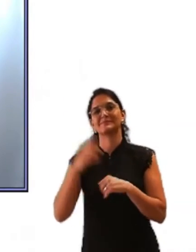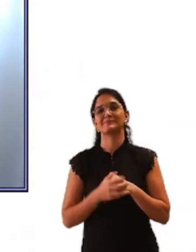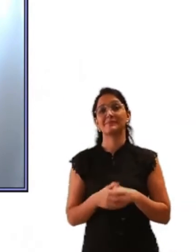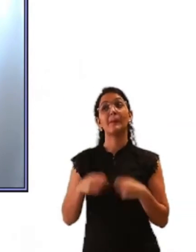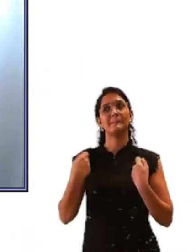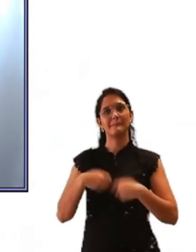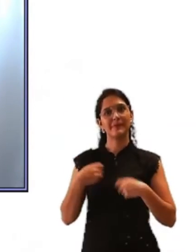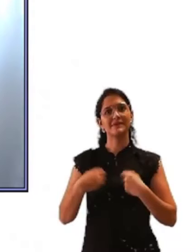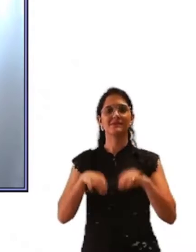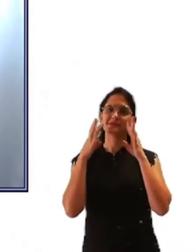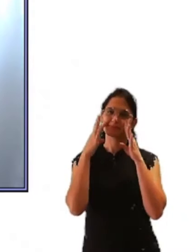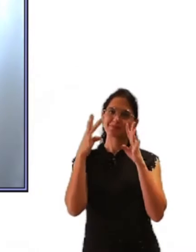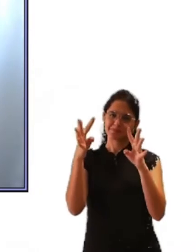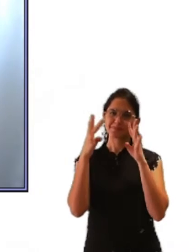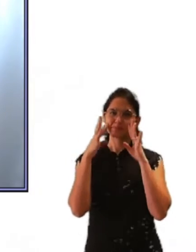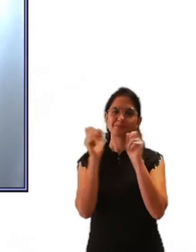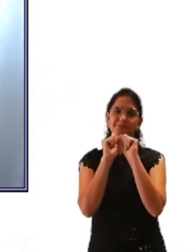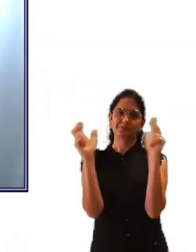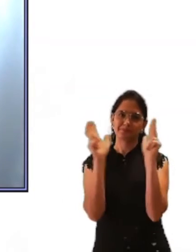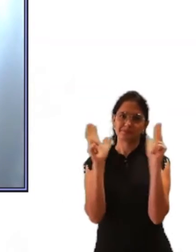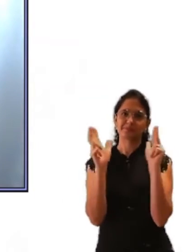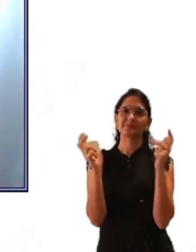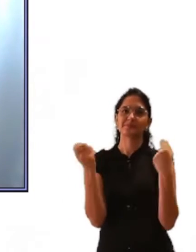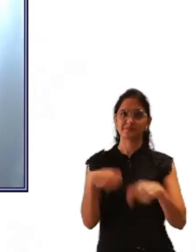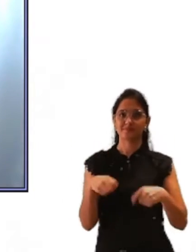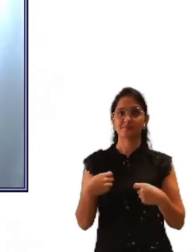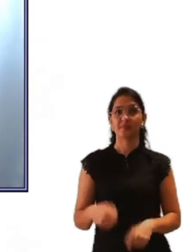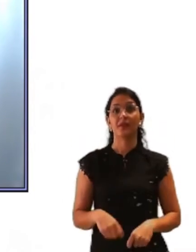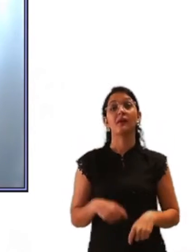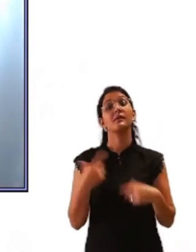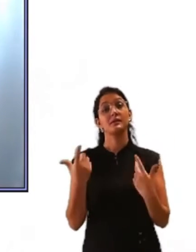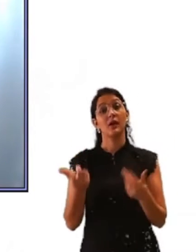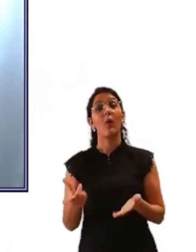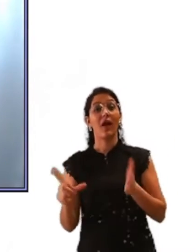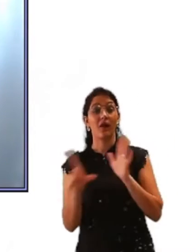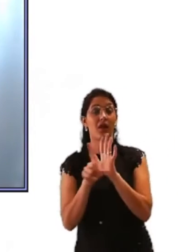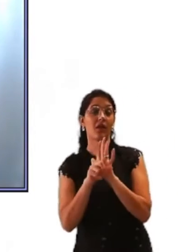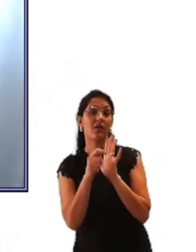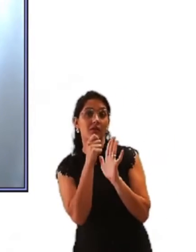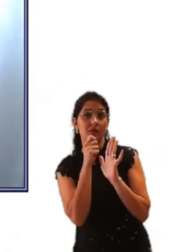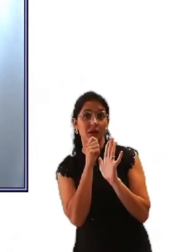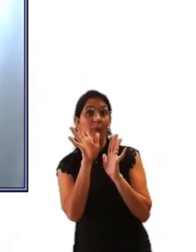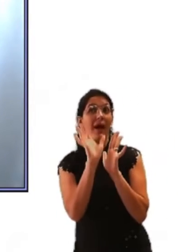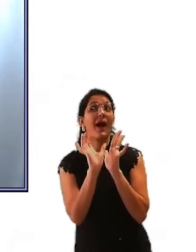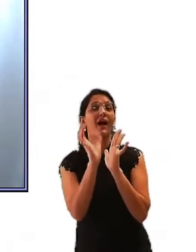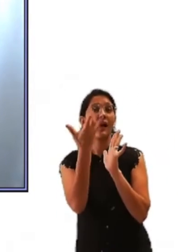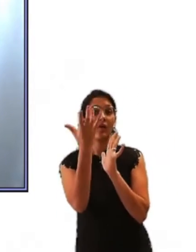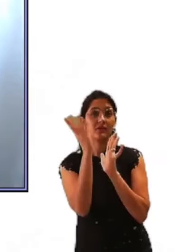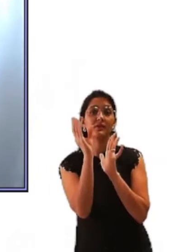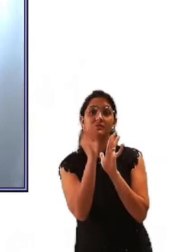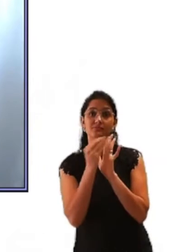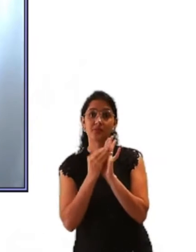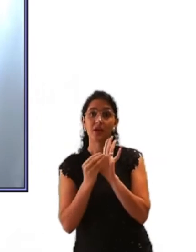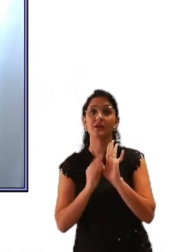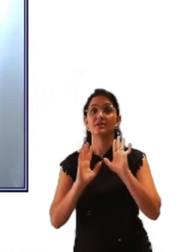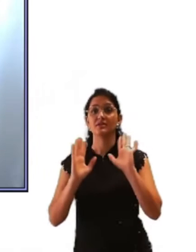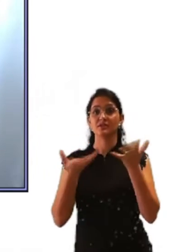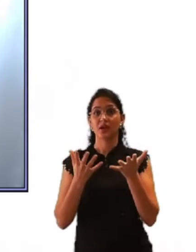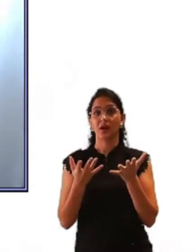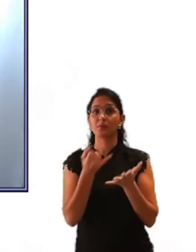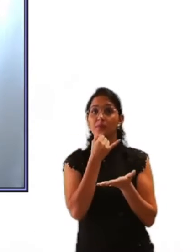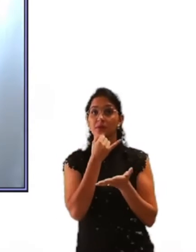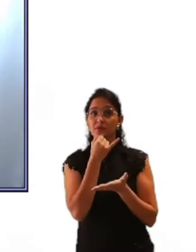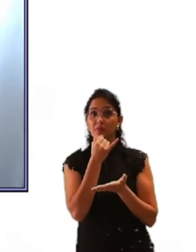atentar para isso, porque existem, ainda que não previstas em lei, algumas situações que são tratadas